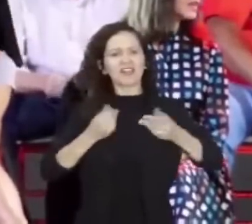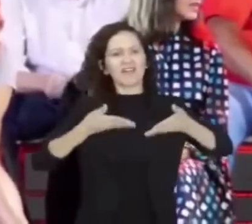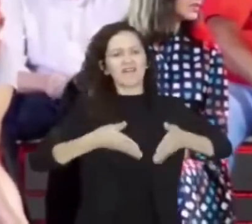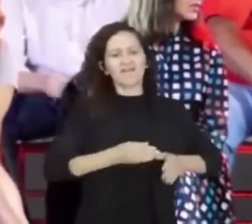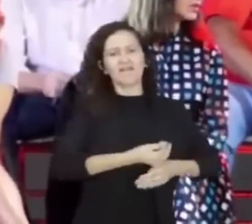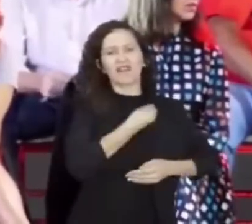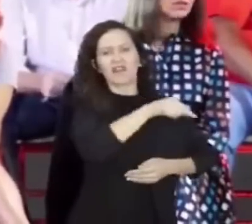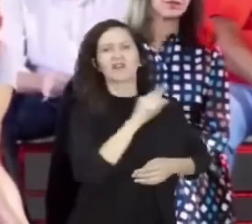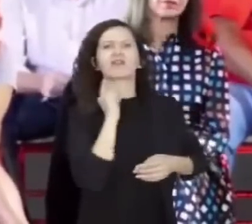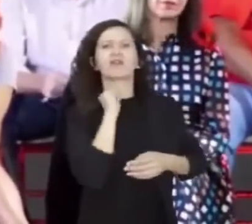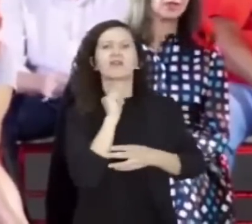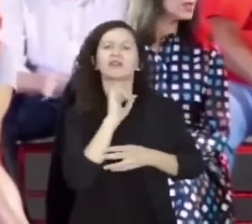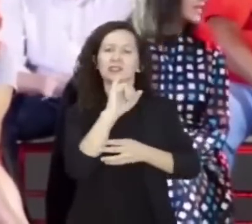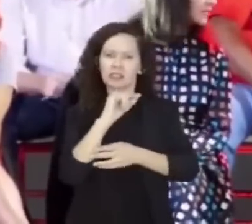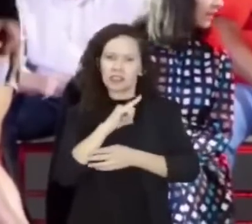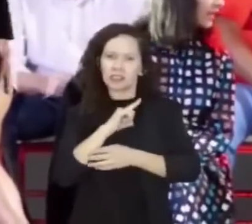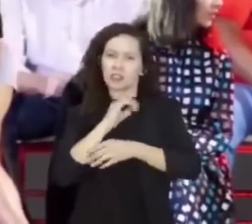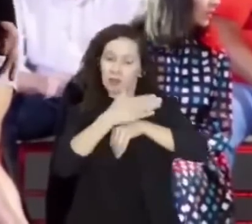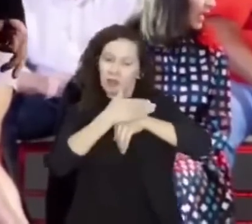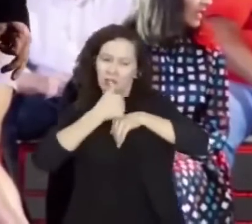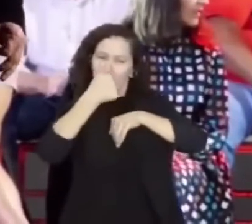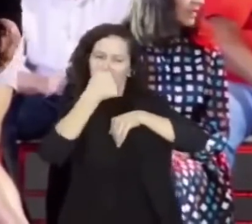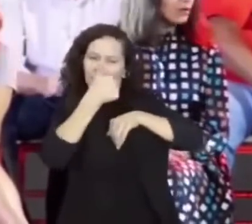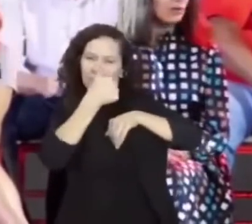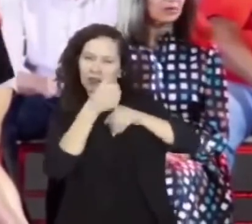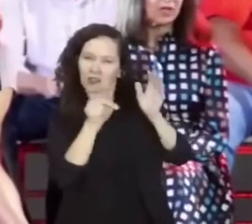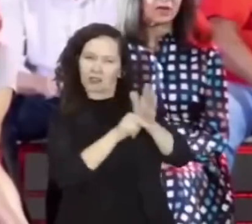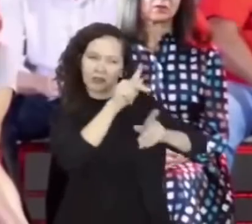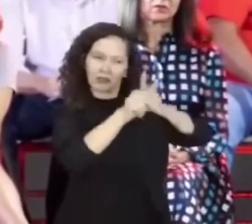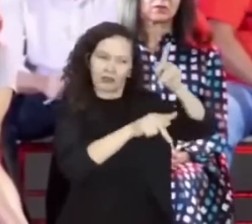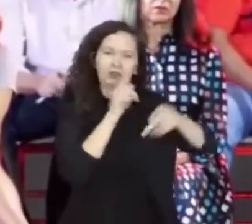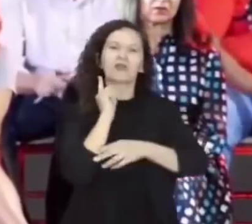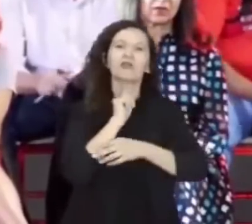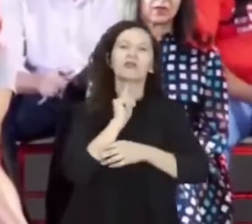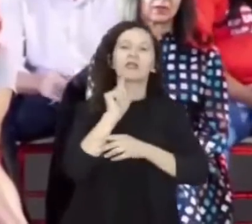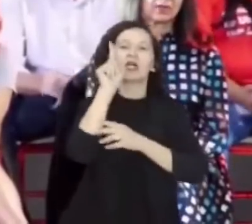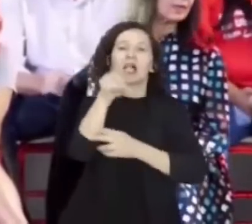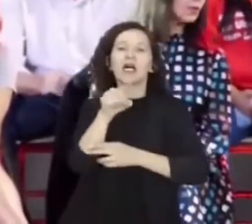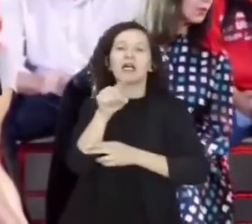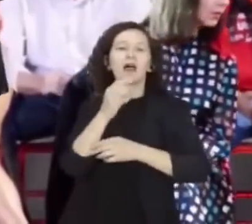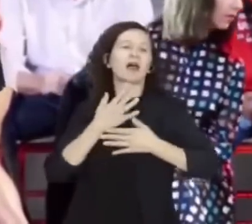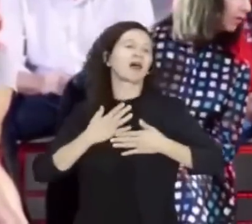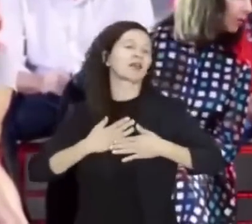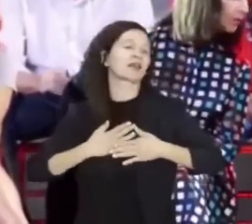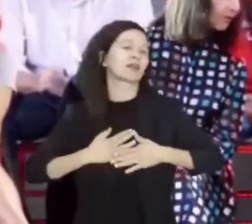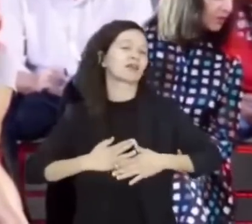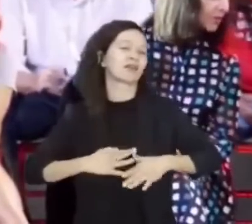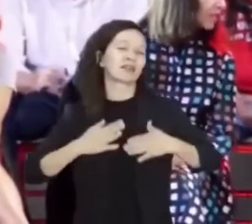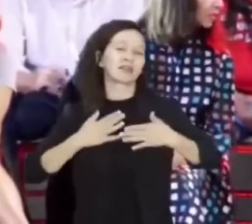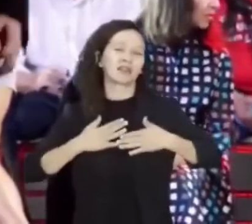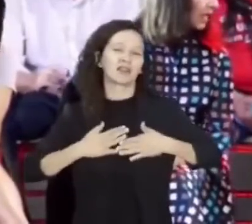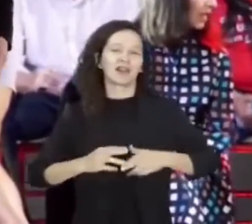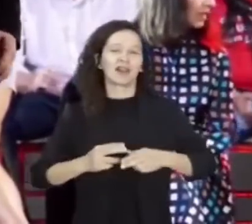uma qualidade no povo mineiro é a tranquilidade e o gesto